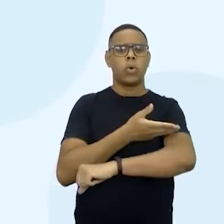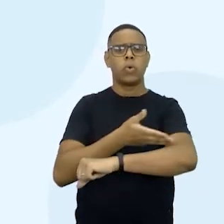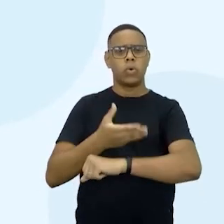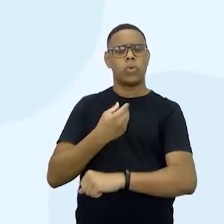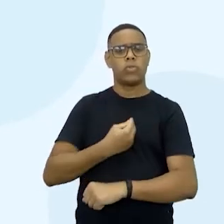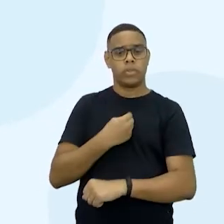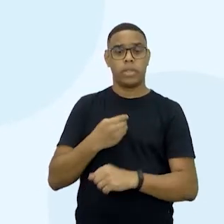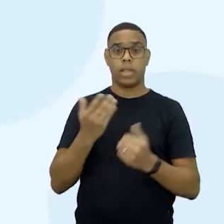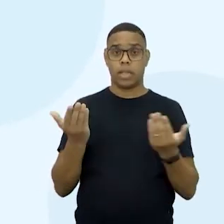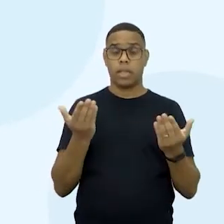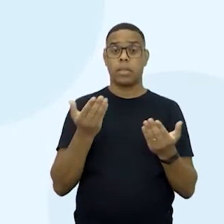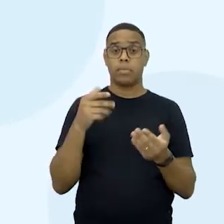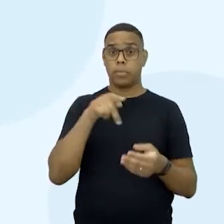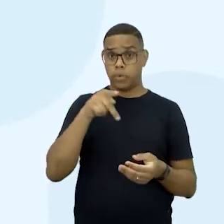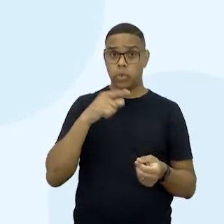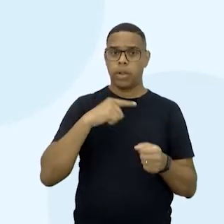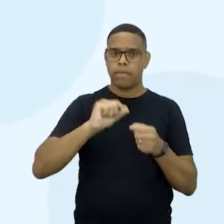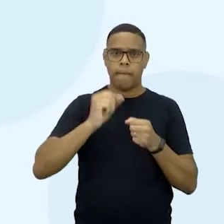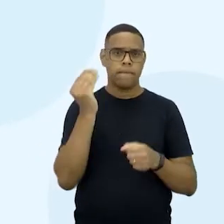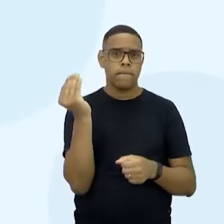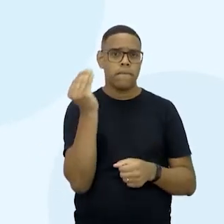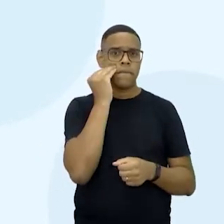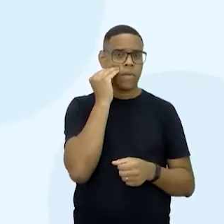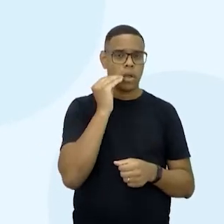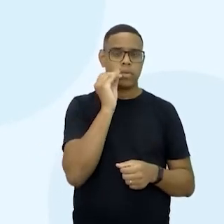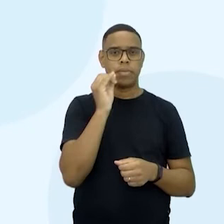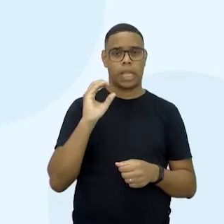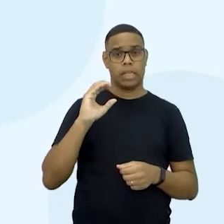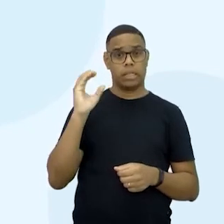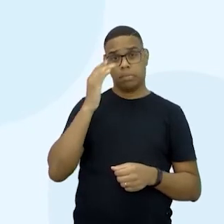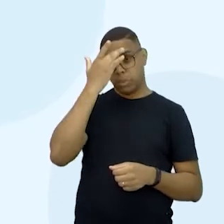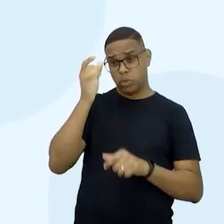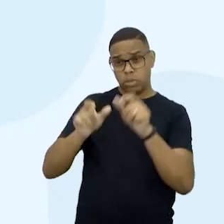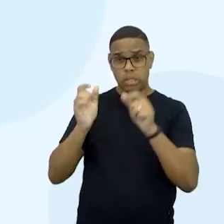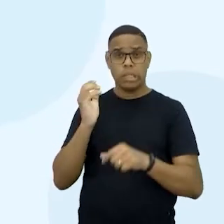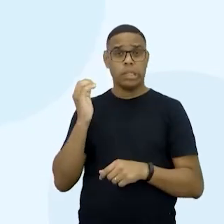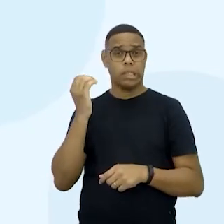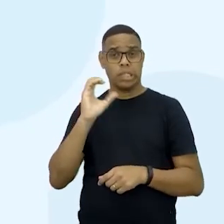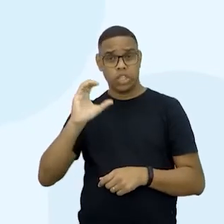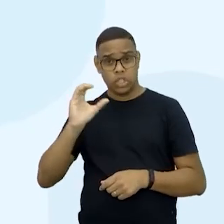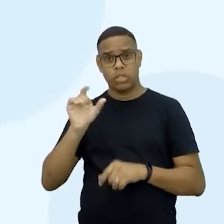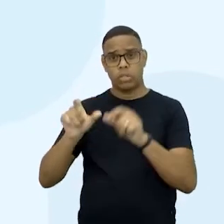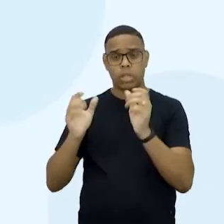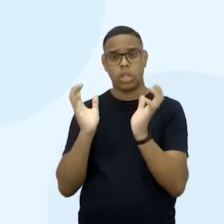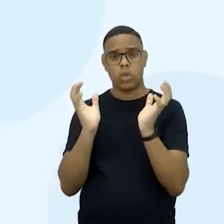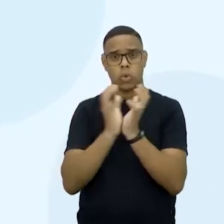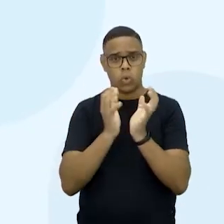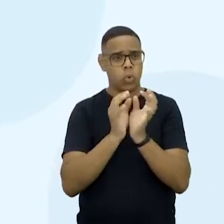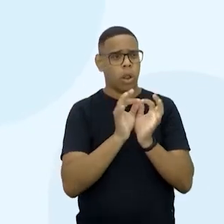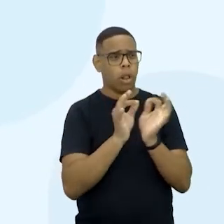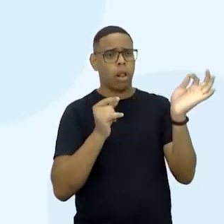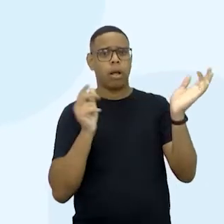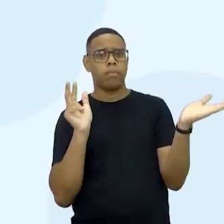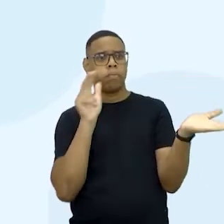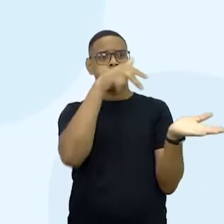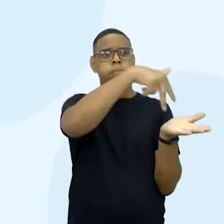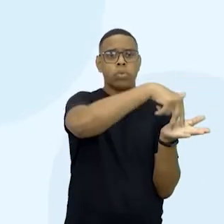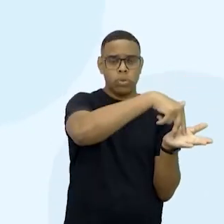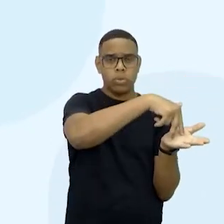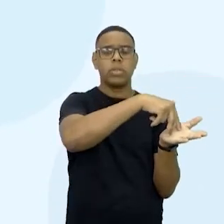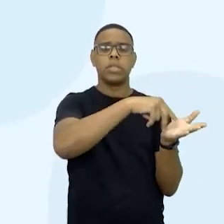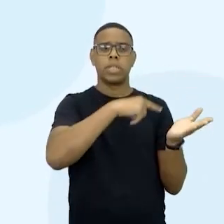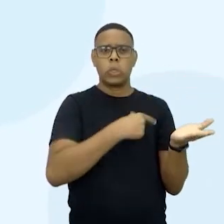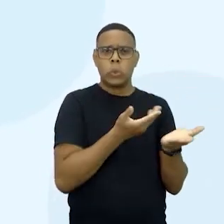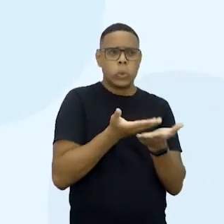Hábito ela fez aí um experimento bom então cientistas que estavam presentes nessas comunidades isoladas que